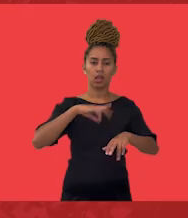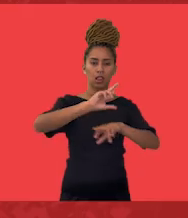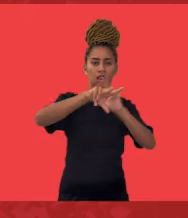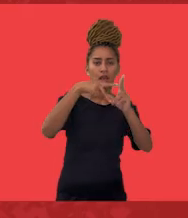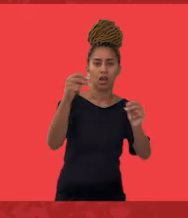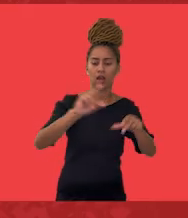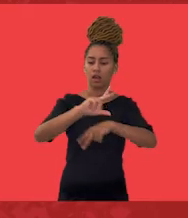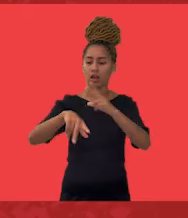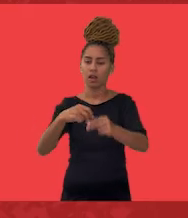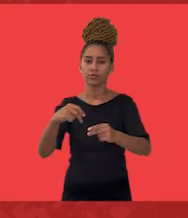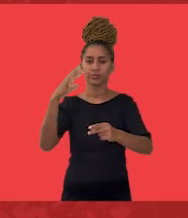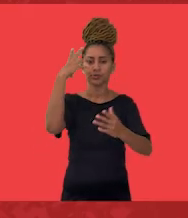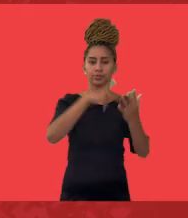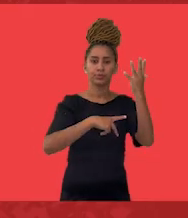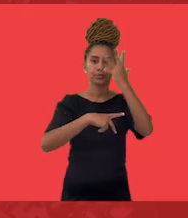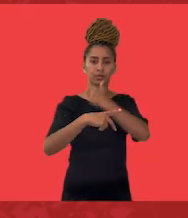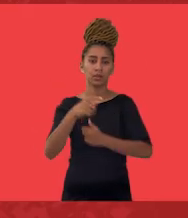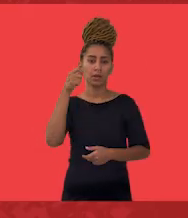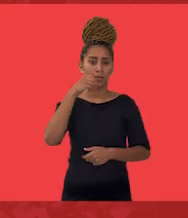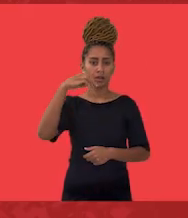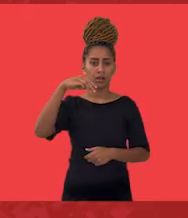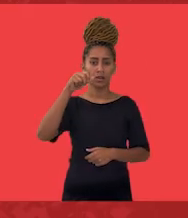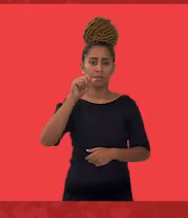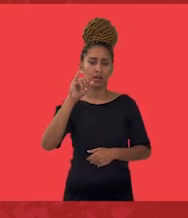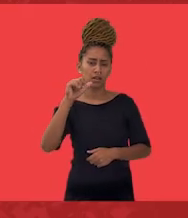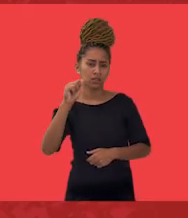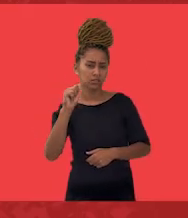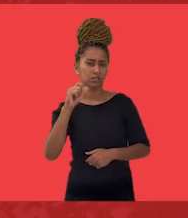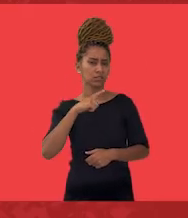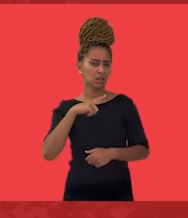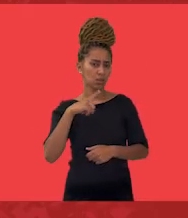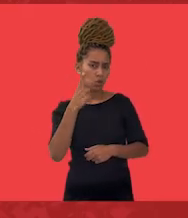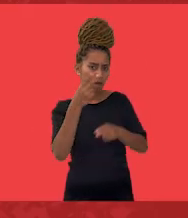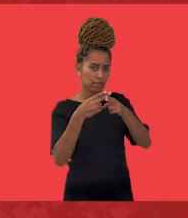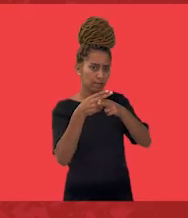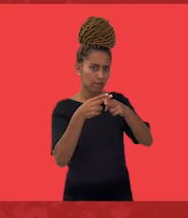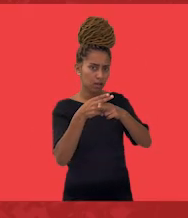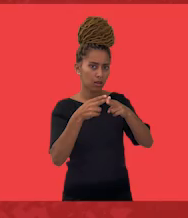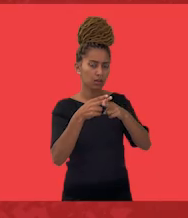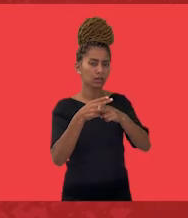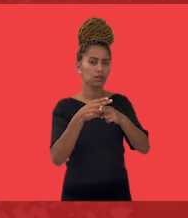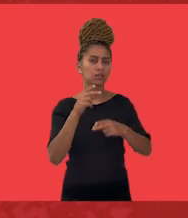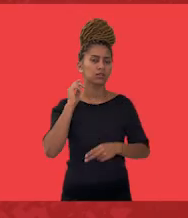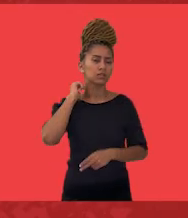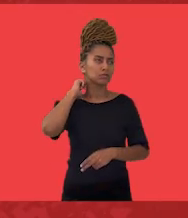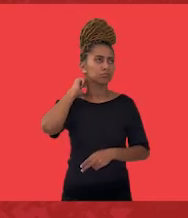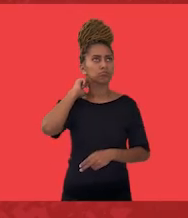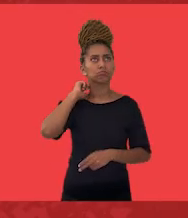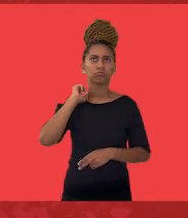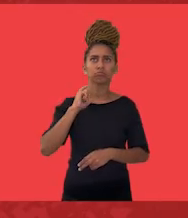longe de qualquer perigo, a salvo de qualquer amor.